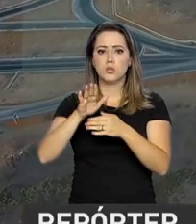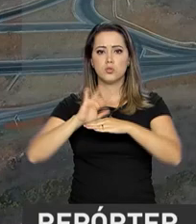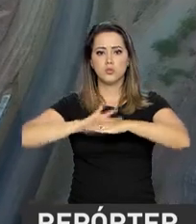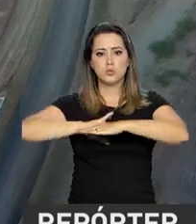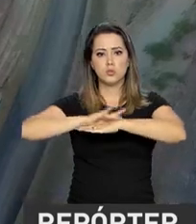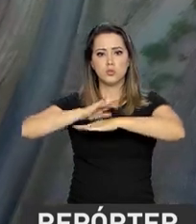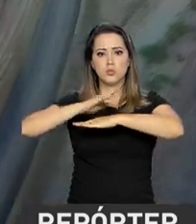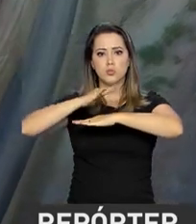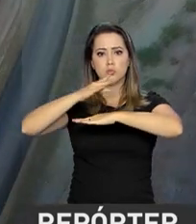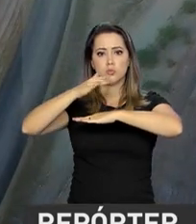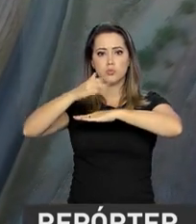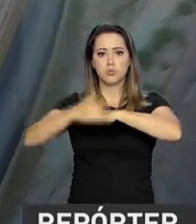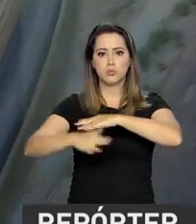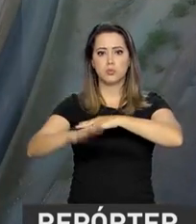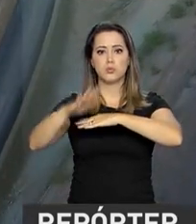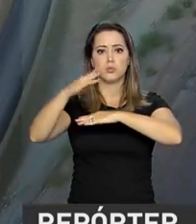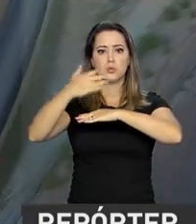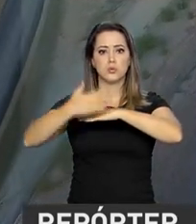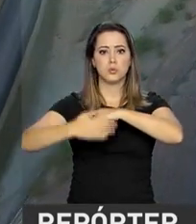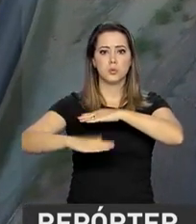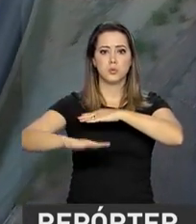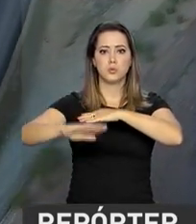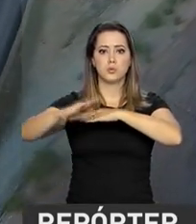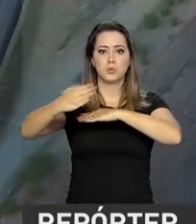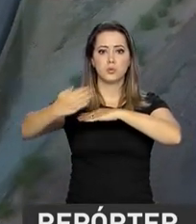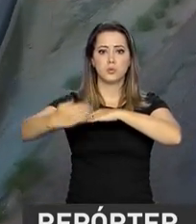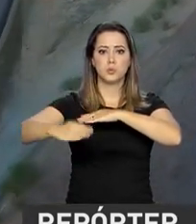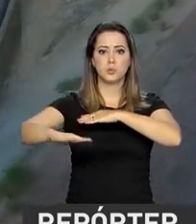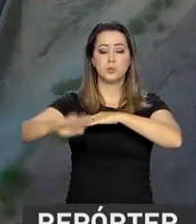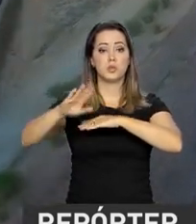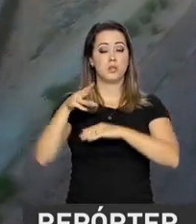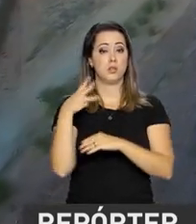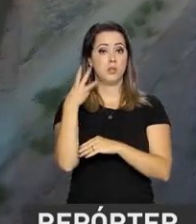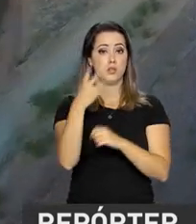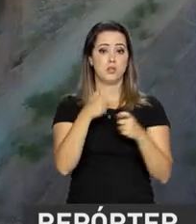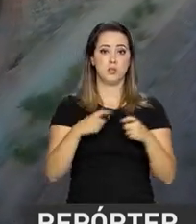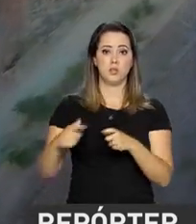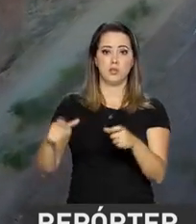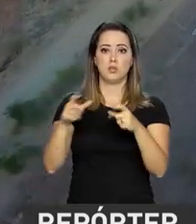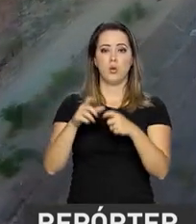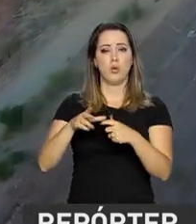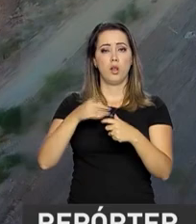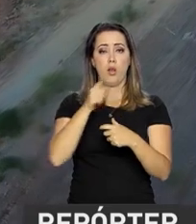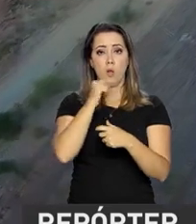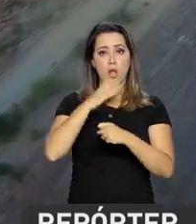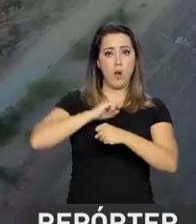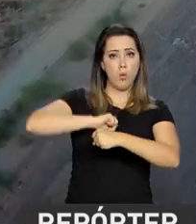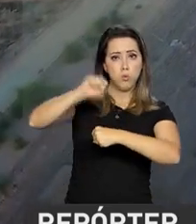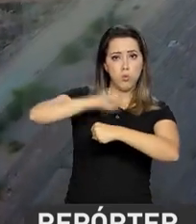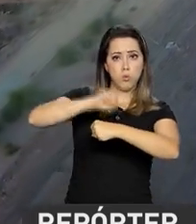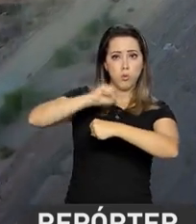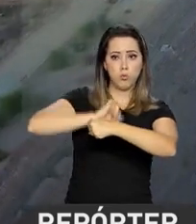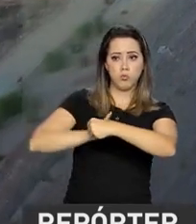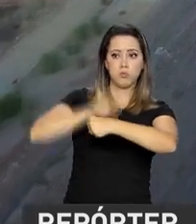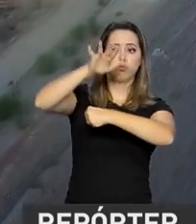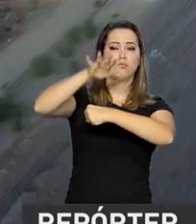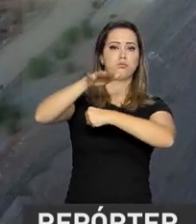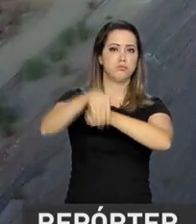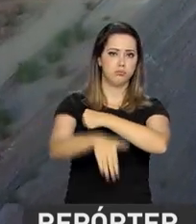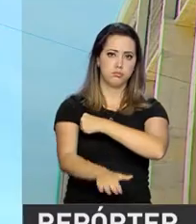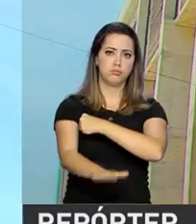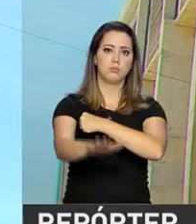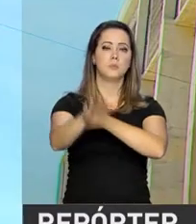desafios um deles o desnível é vencido com três estações de bombeamento a primeira fica a dois